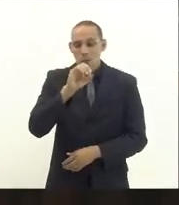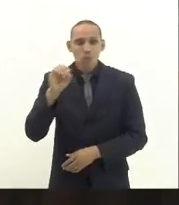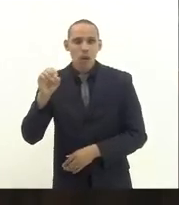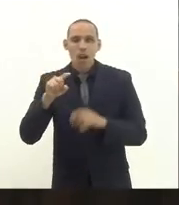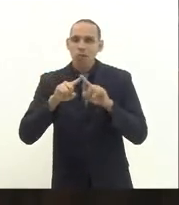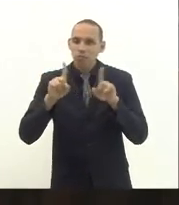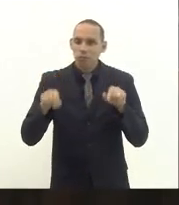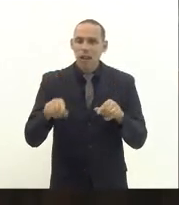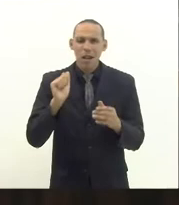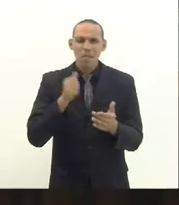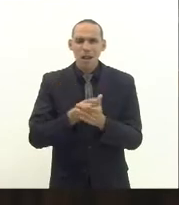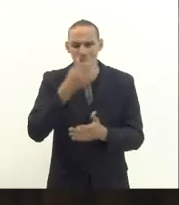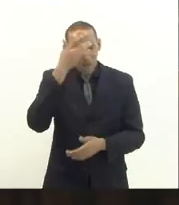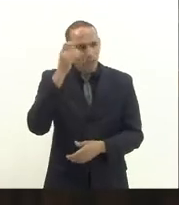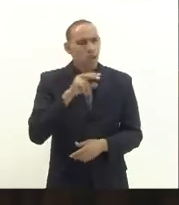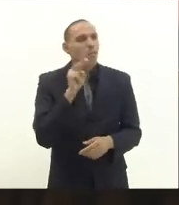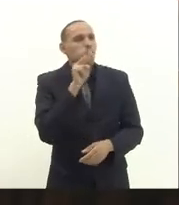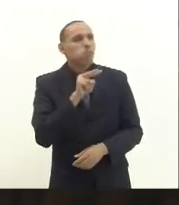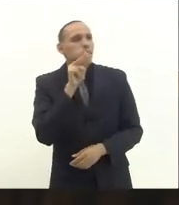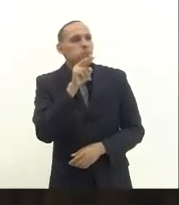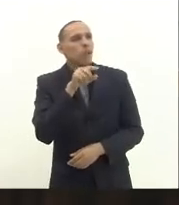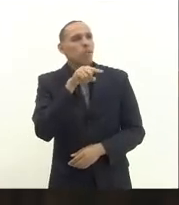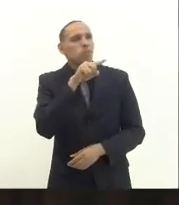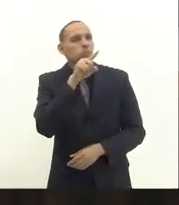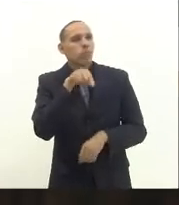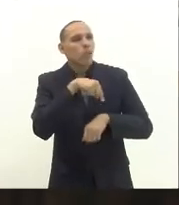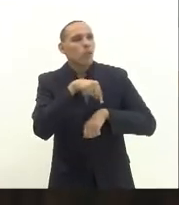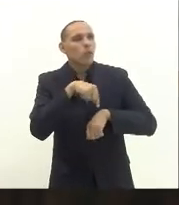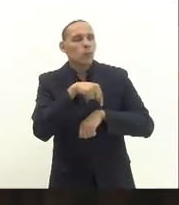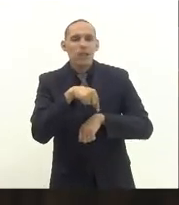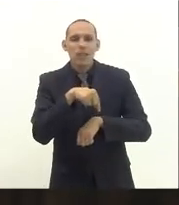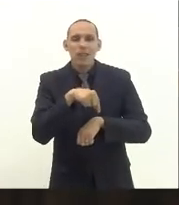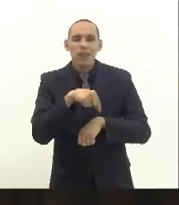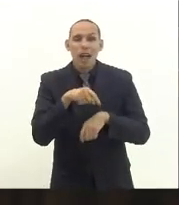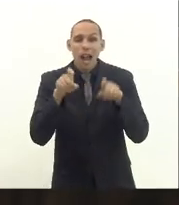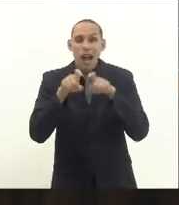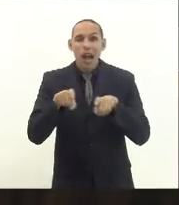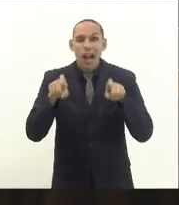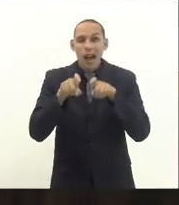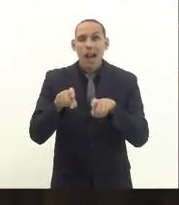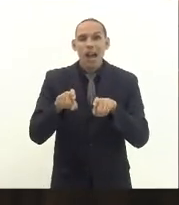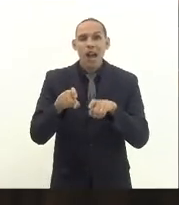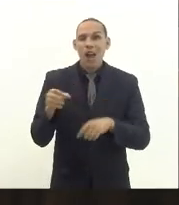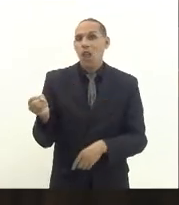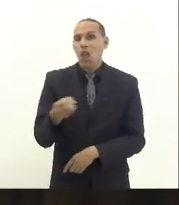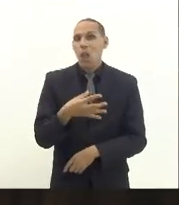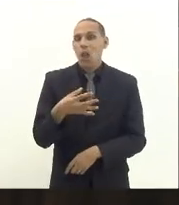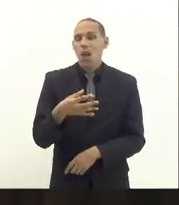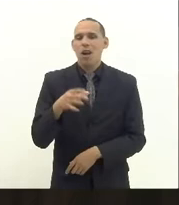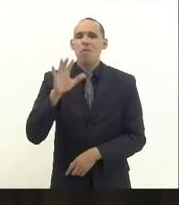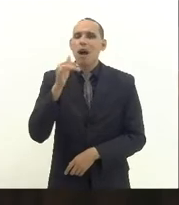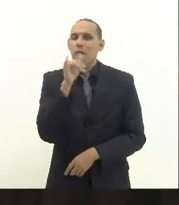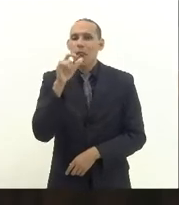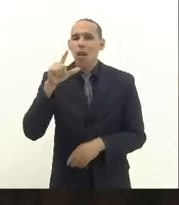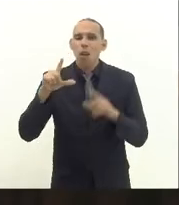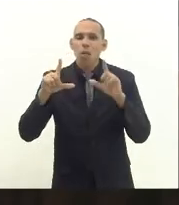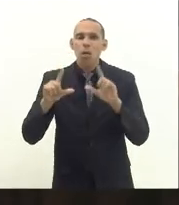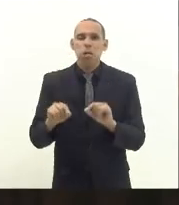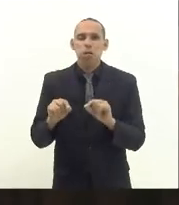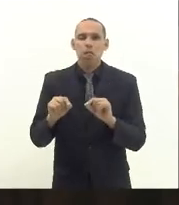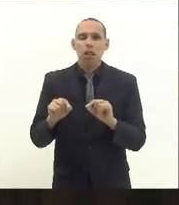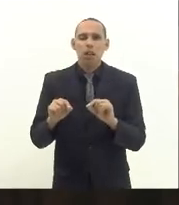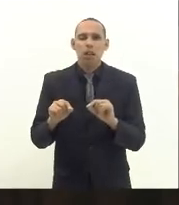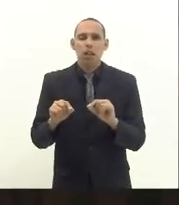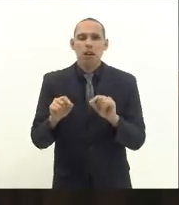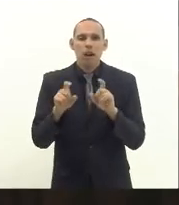ficar olhando o relógio ele comprou Comprou uma máquina mais moderna mas quando cai a energia de